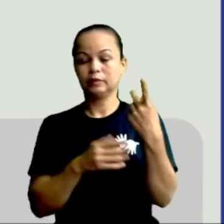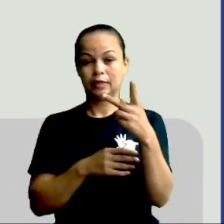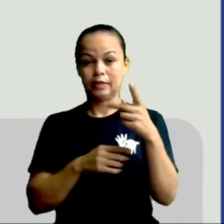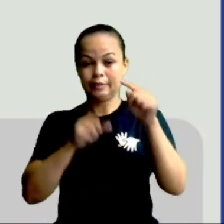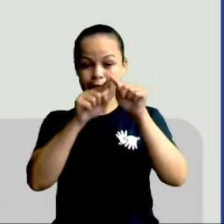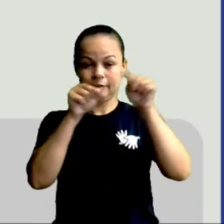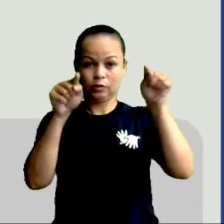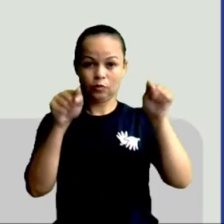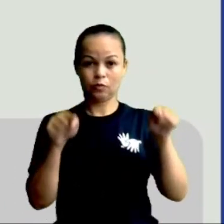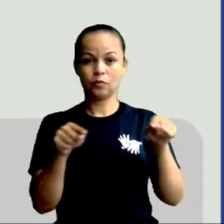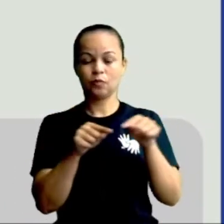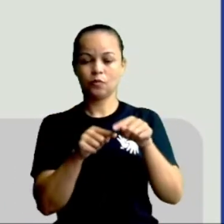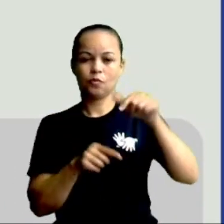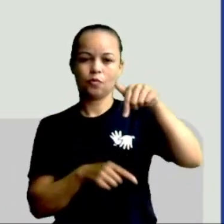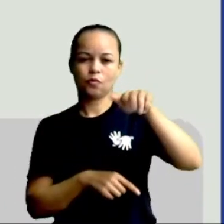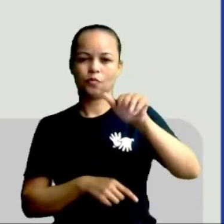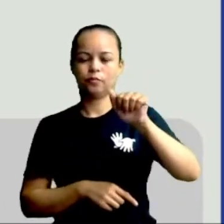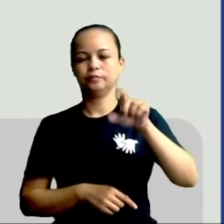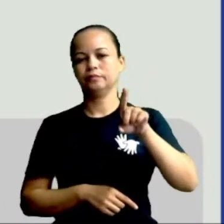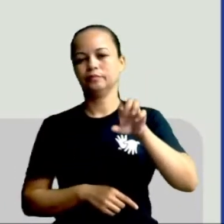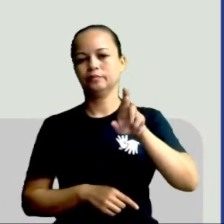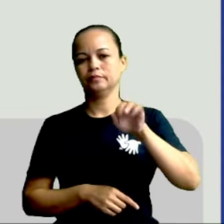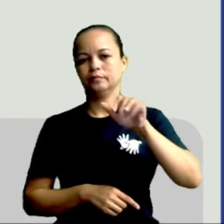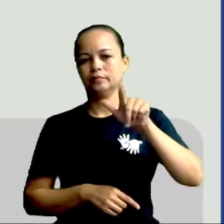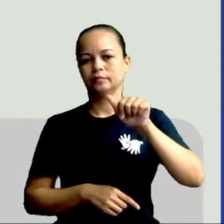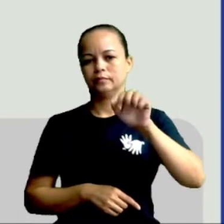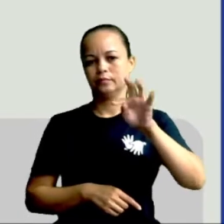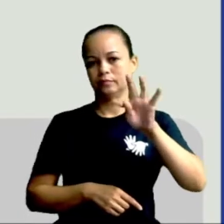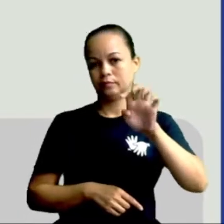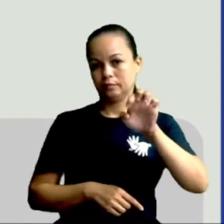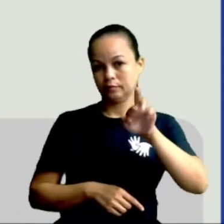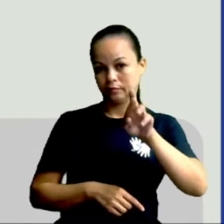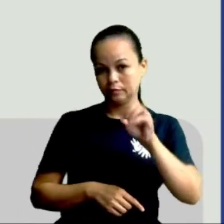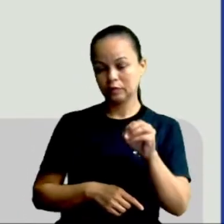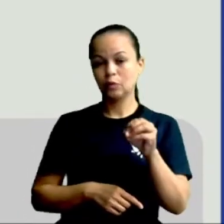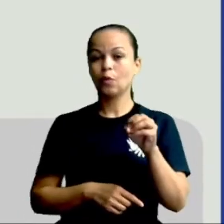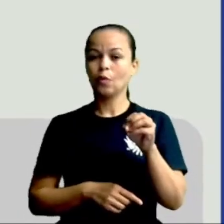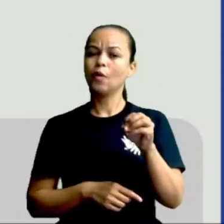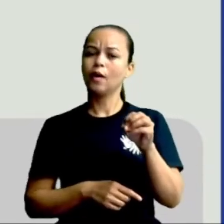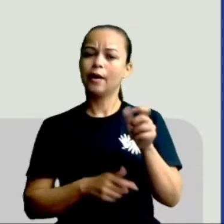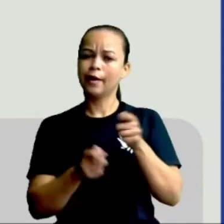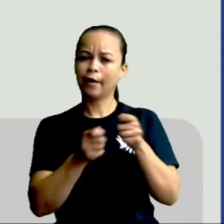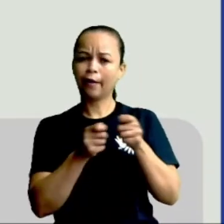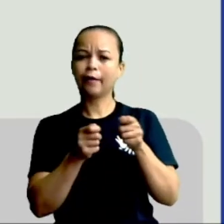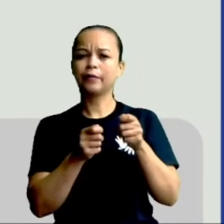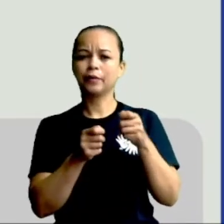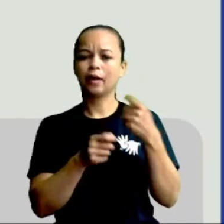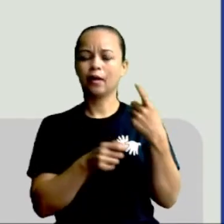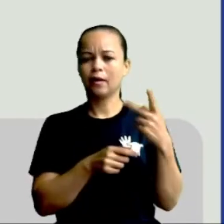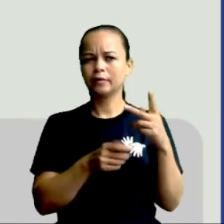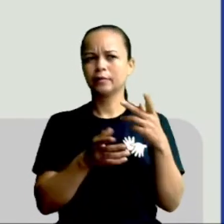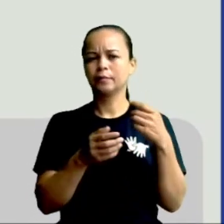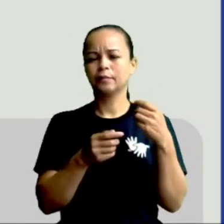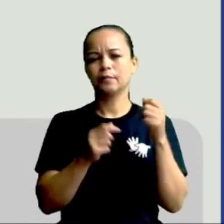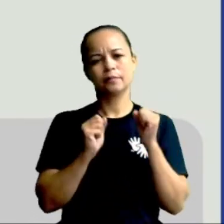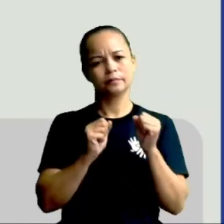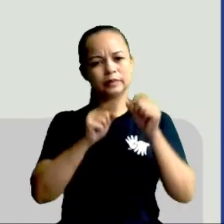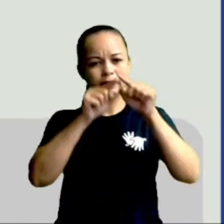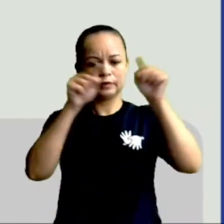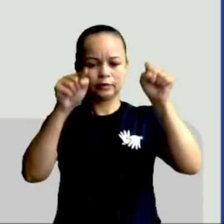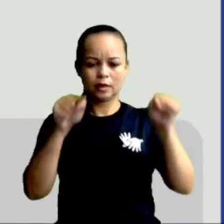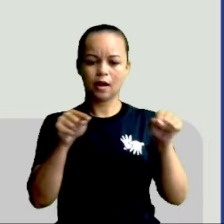quadrado aí, esse quadrilátero, né? Ele é regular. Para ele ser regular, tem que ter todos os